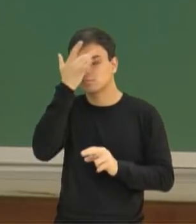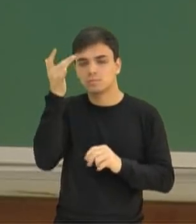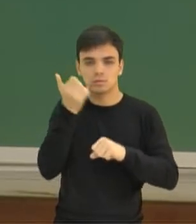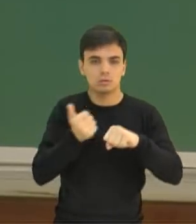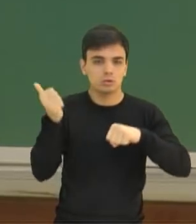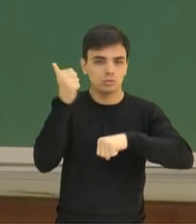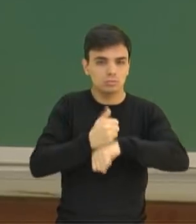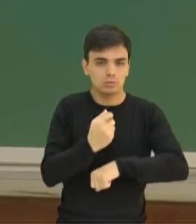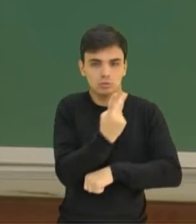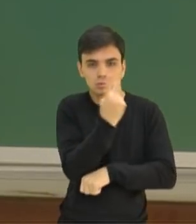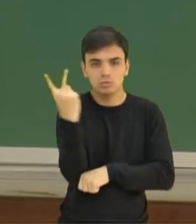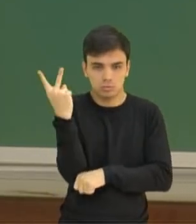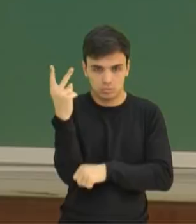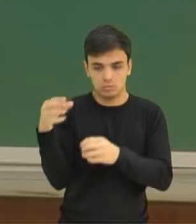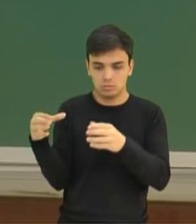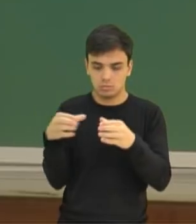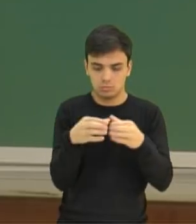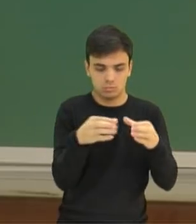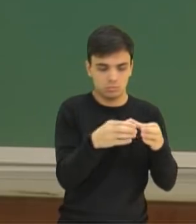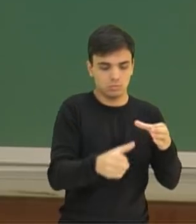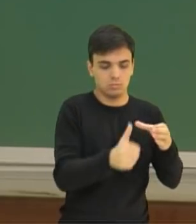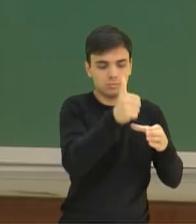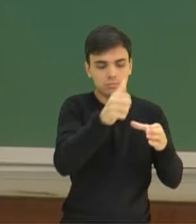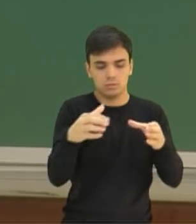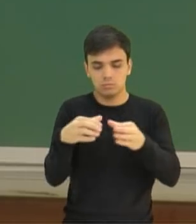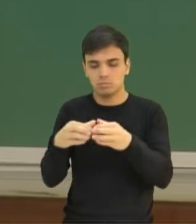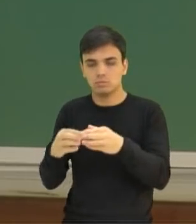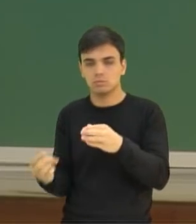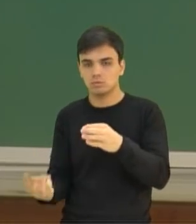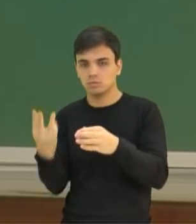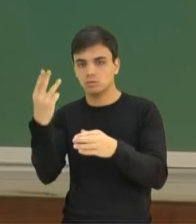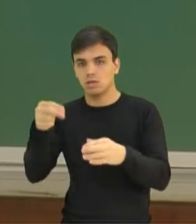nos outros dois setores, no primário e no terciário,